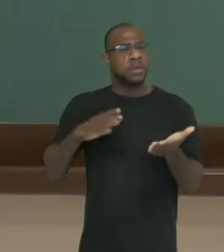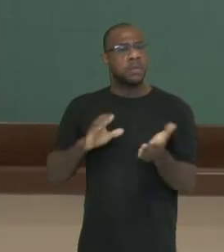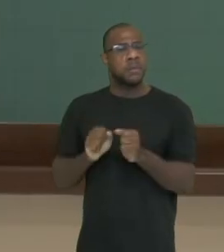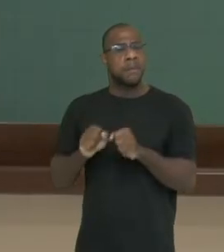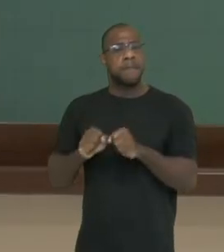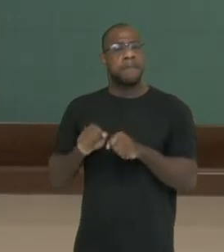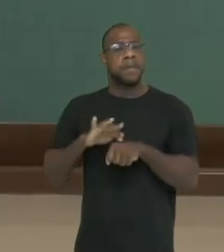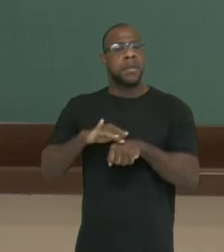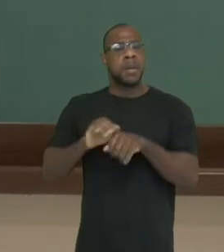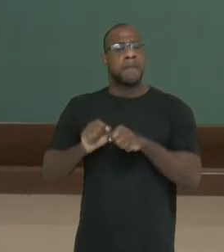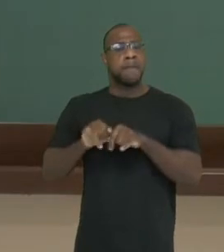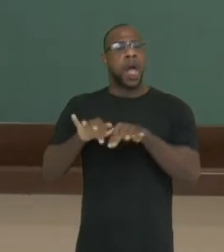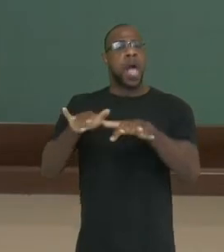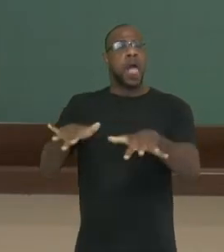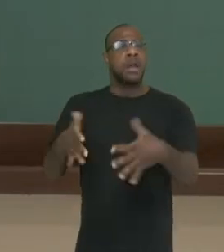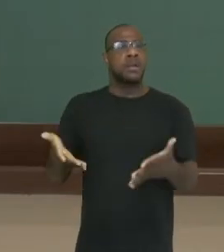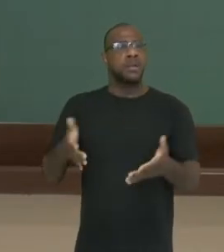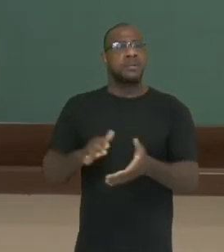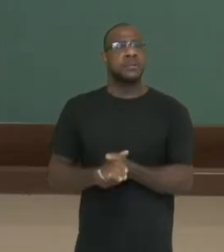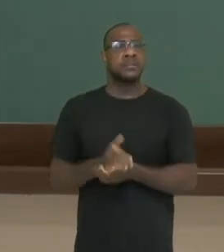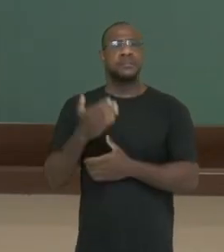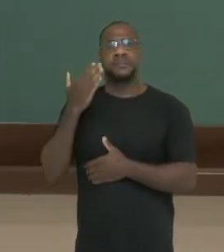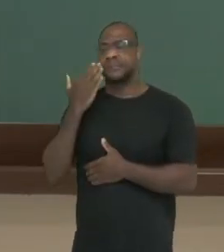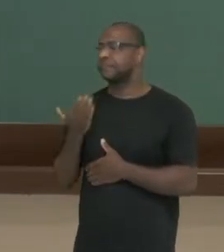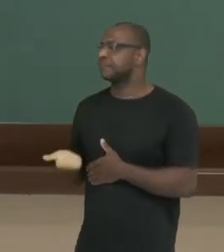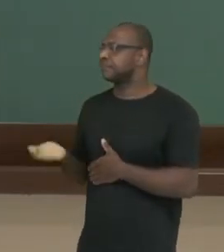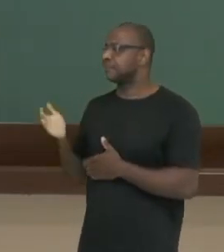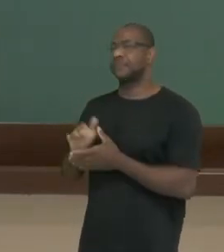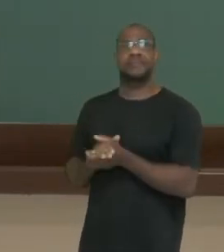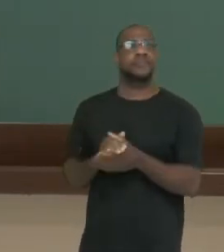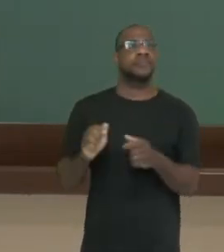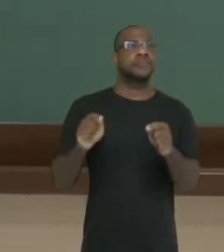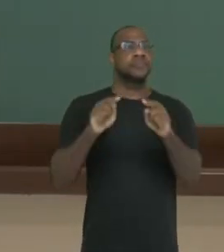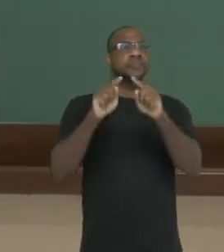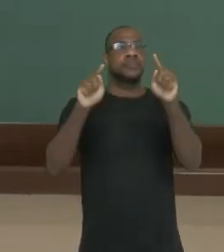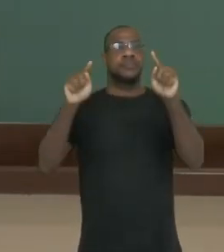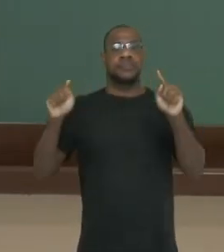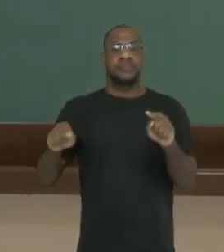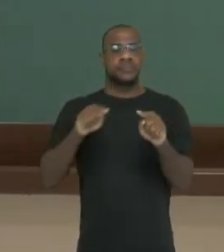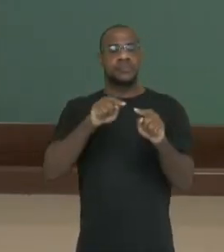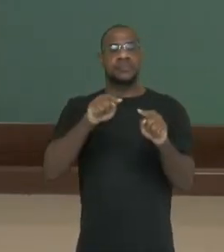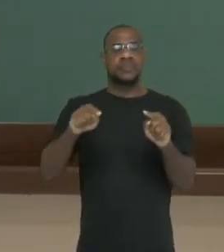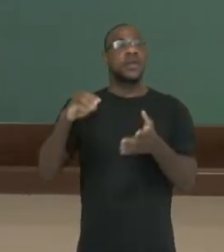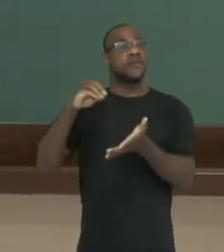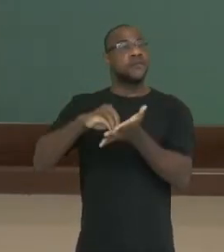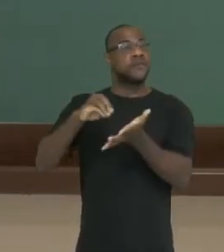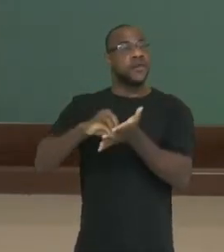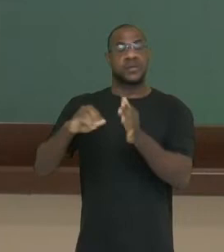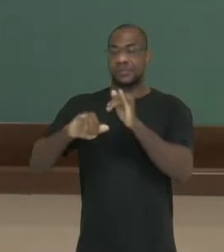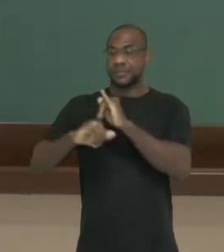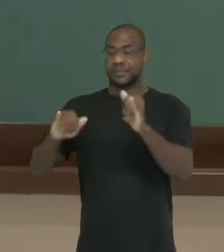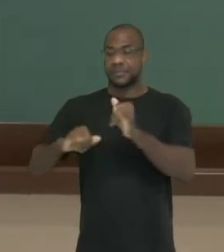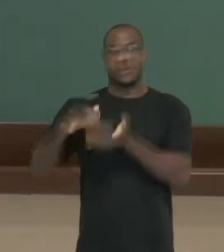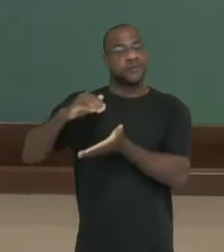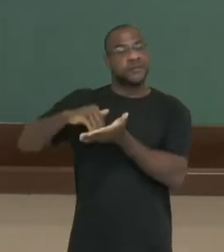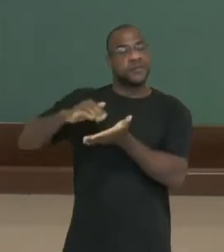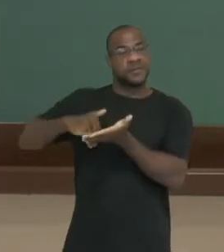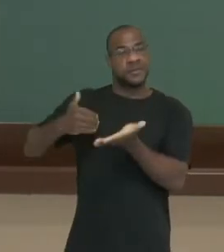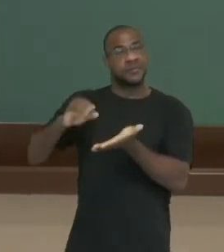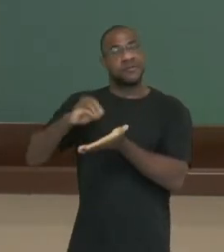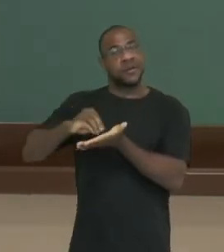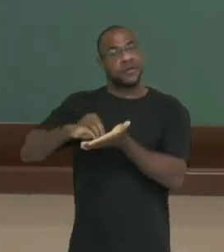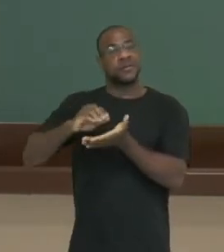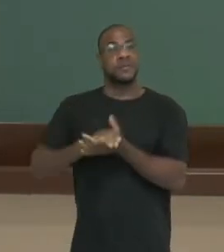temos a presença dos colchetes e das reticências no interior dos colchetes, indicando que uma parte da notícia foi omitida, não está aqui,